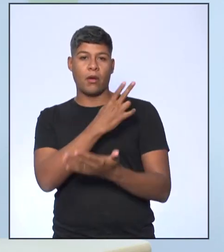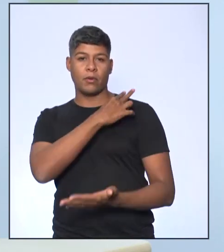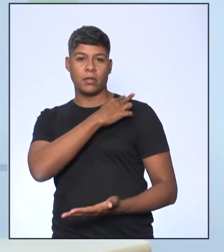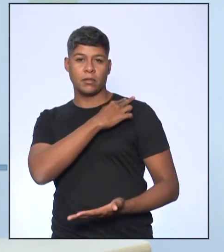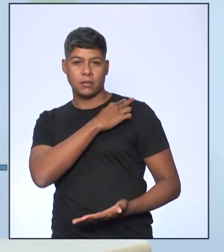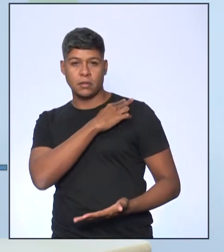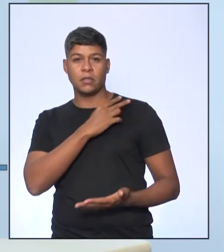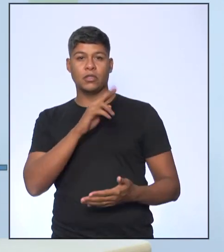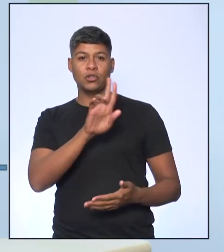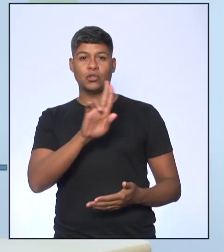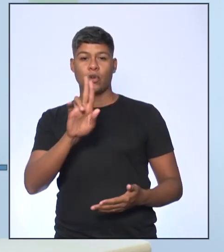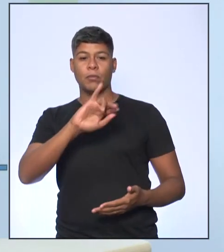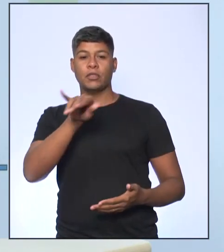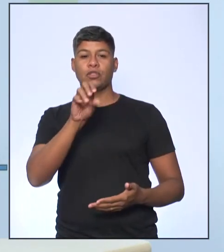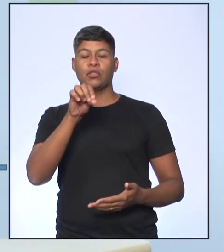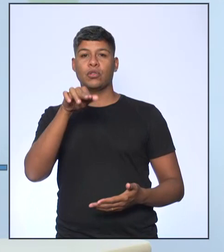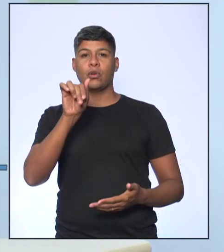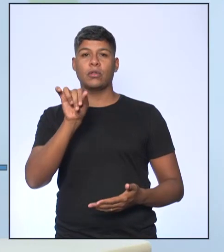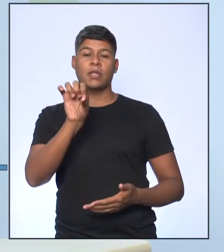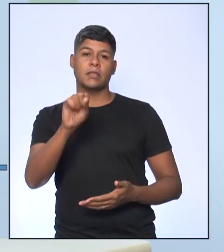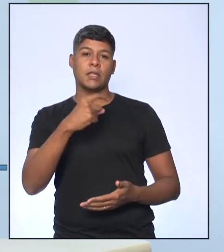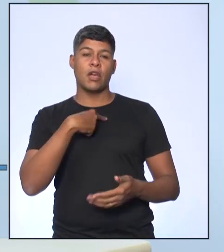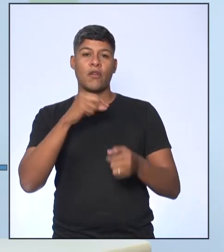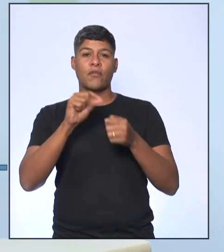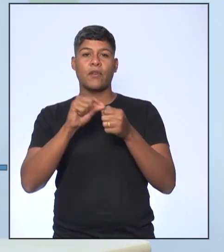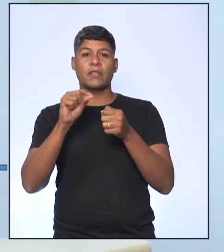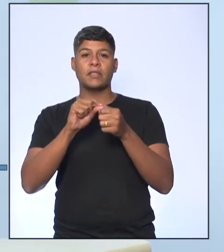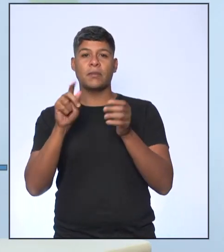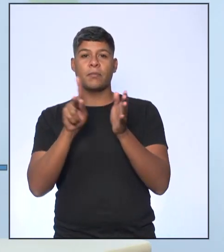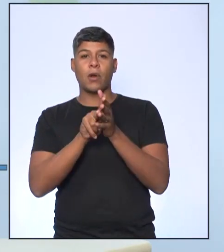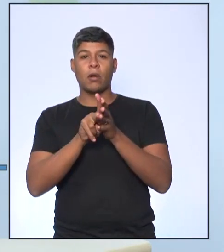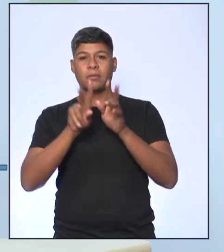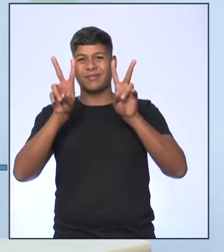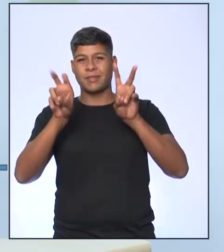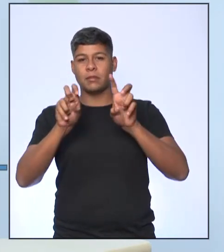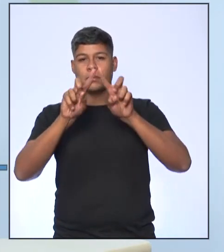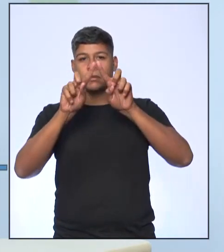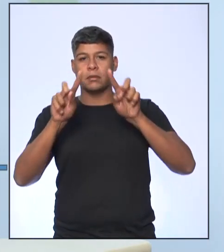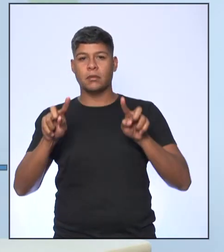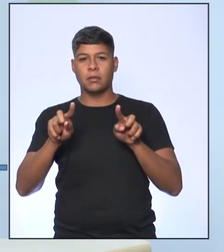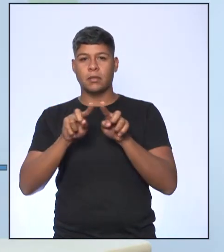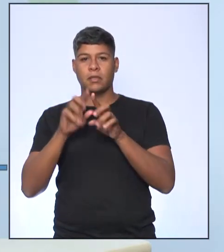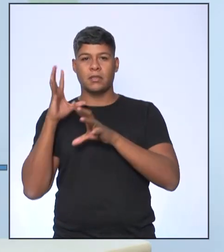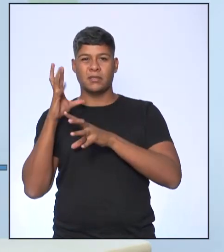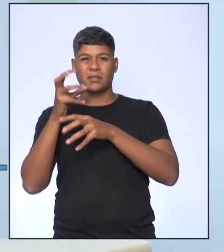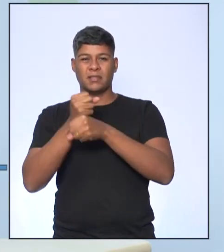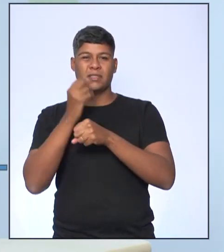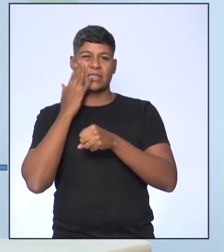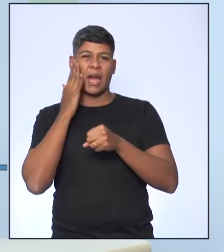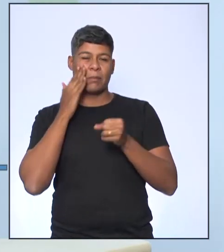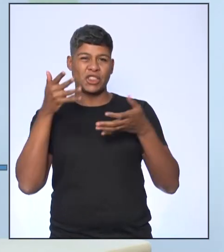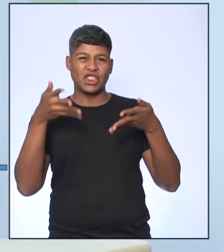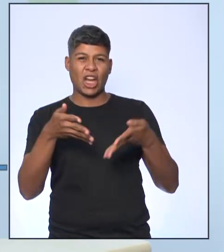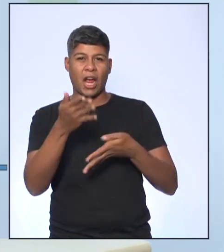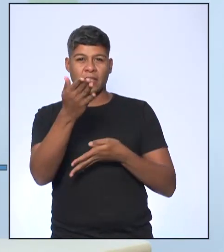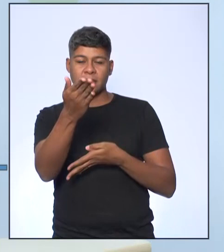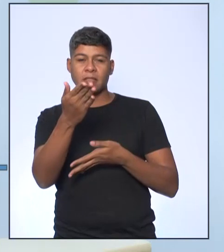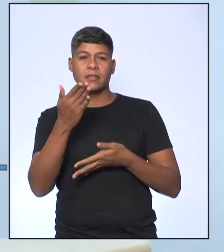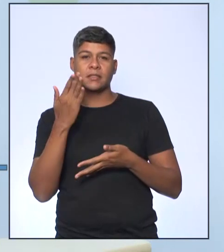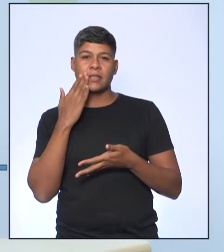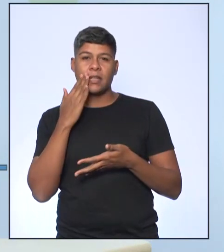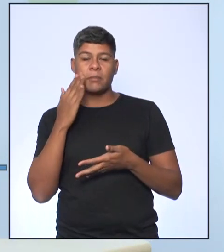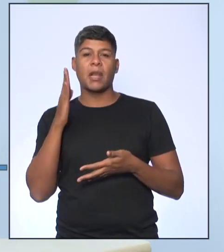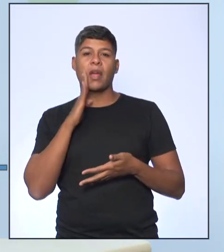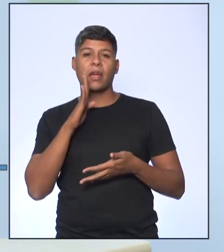ensino médio. Meu nome é Jonas. Eu vou fazer a parte de trigonometria, aquela um pouquinho mais chata, né, para vocês, mas é